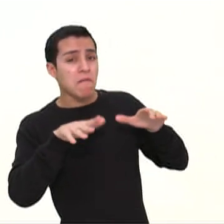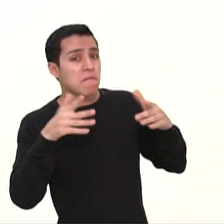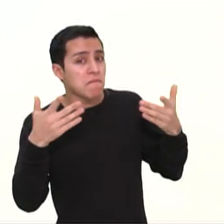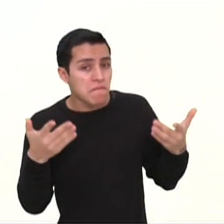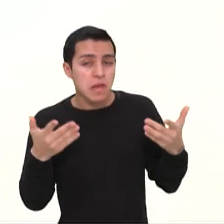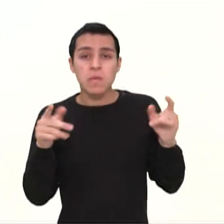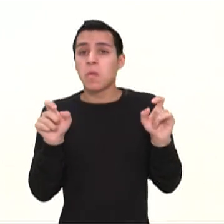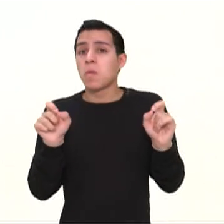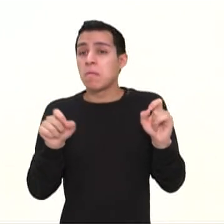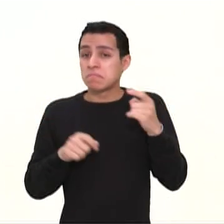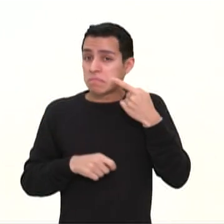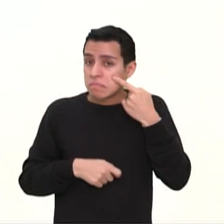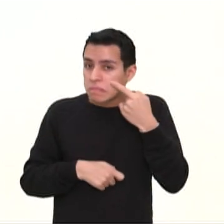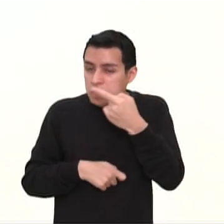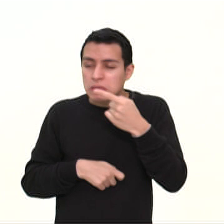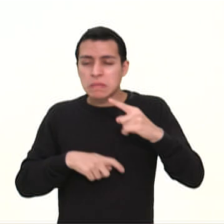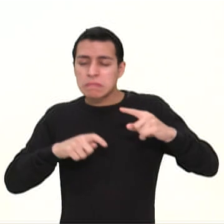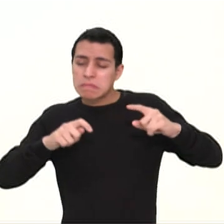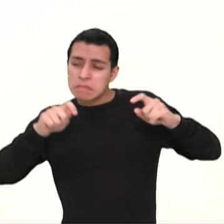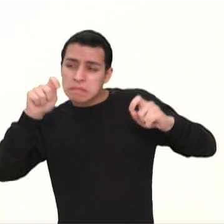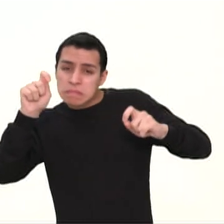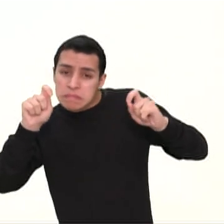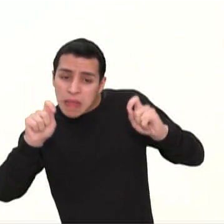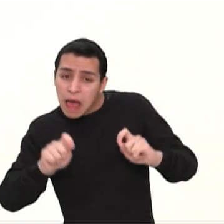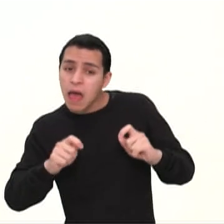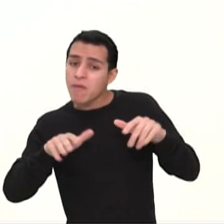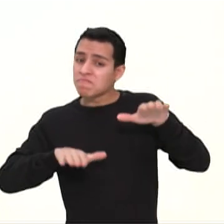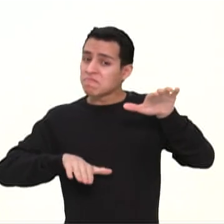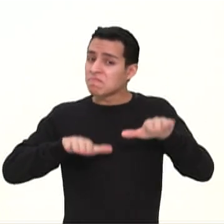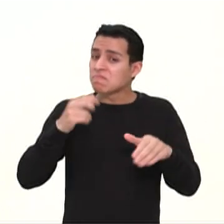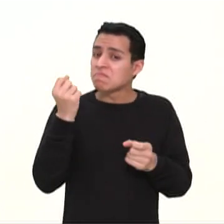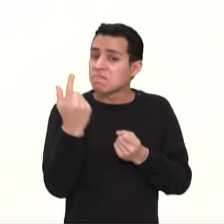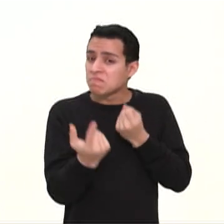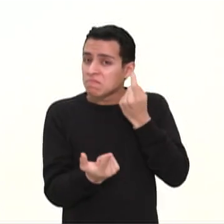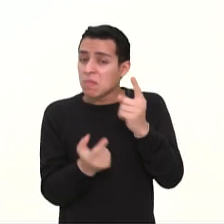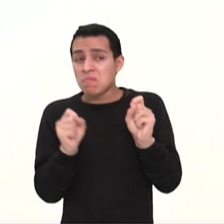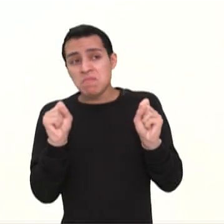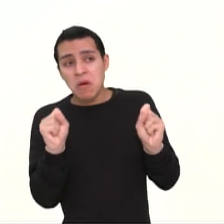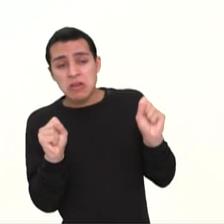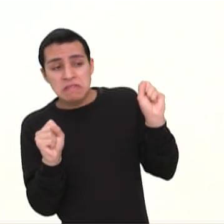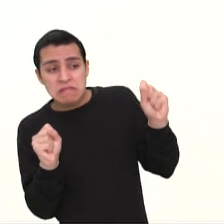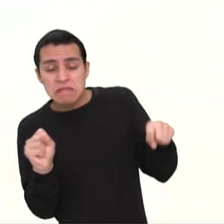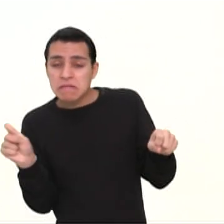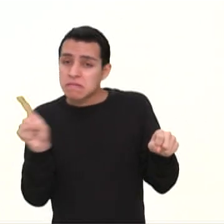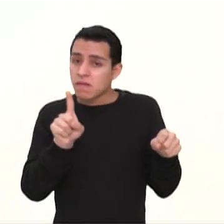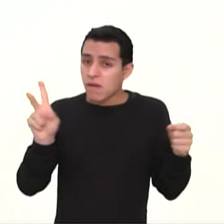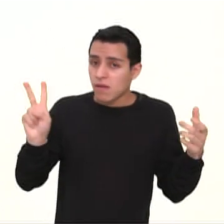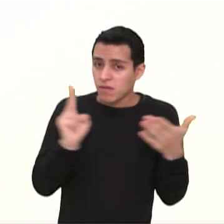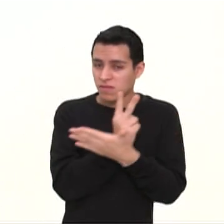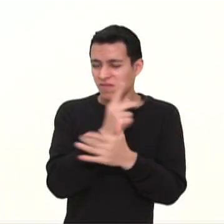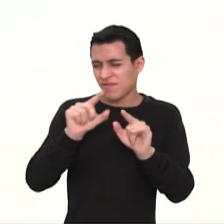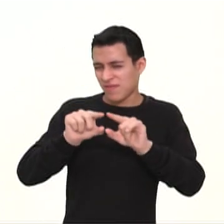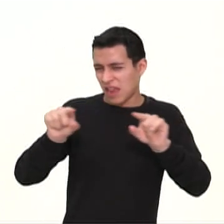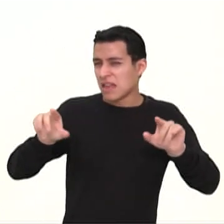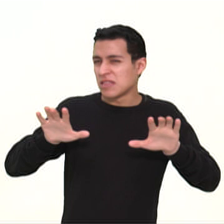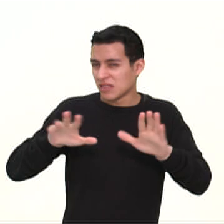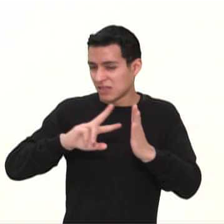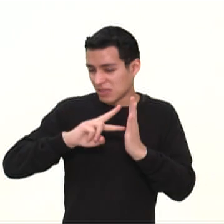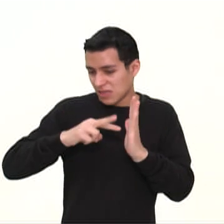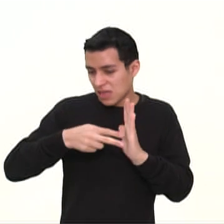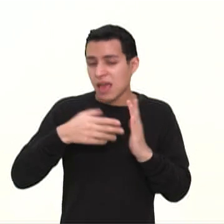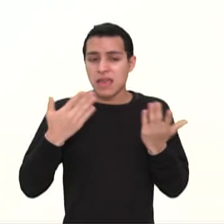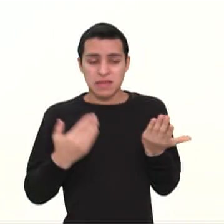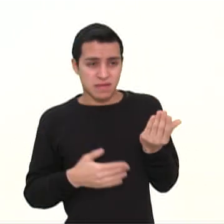no caso aqui é uma probabilidade remota, né, pode ou não acontecer, então a gente